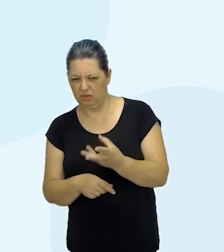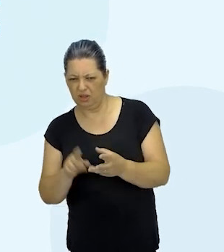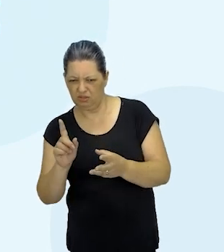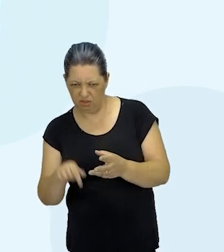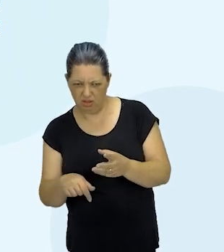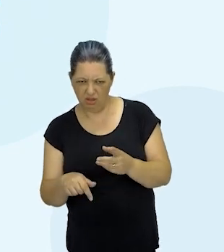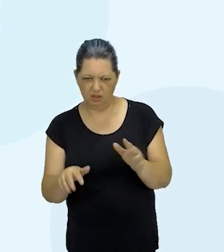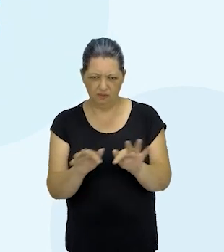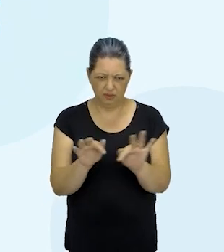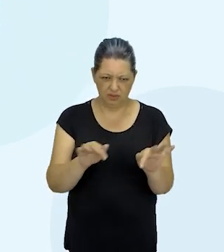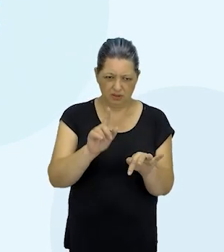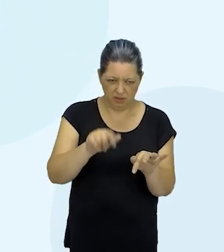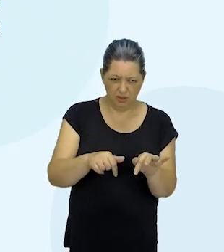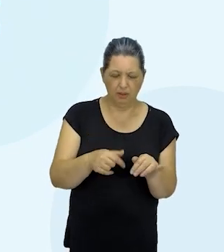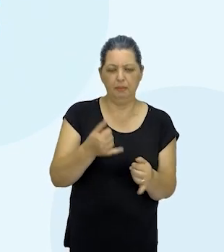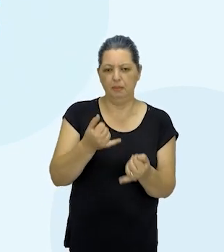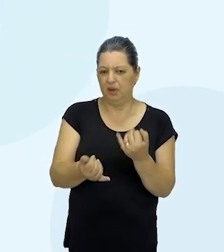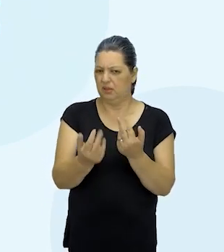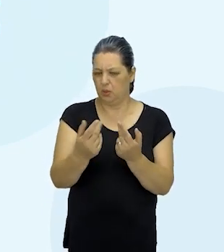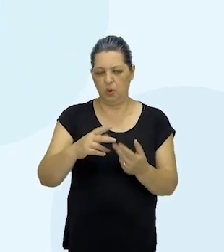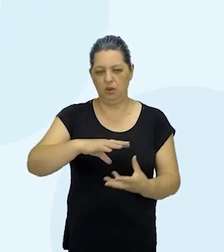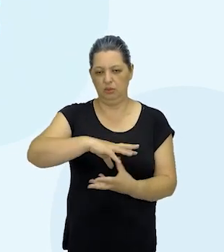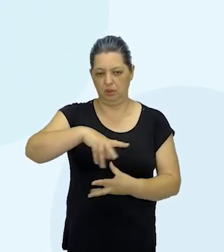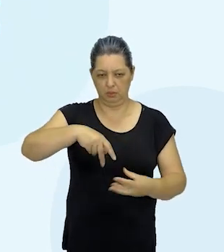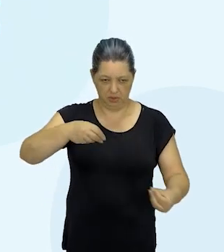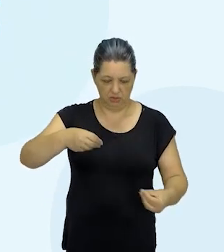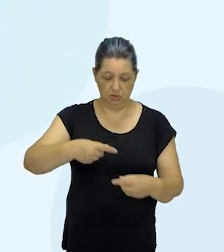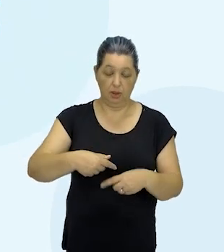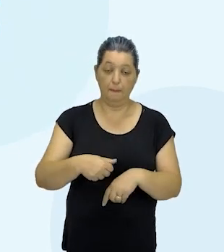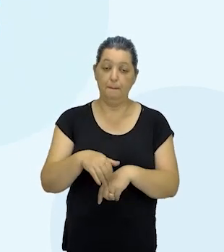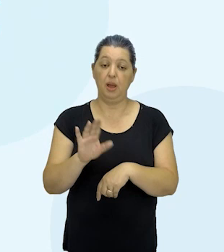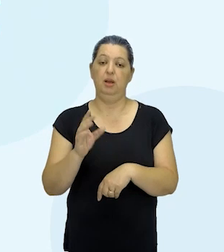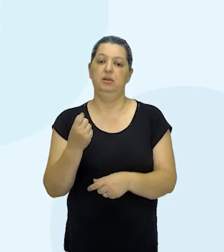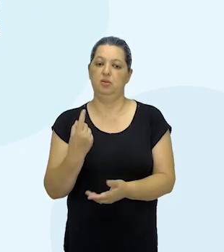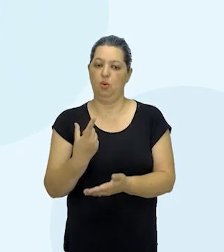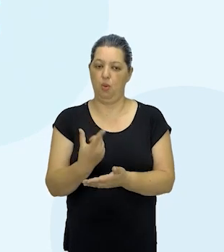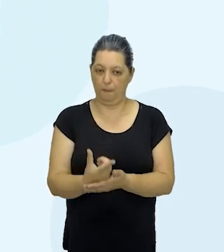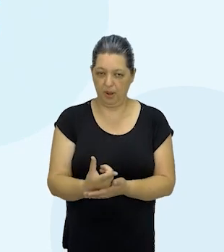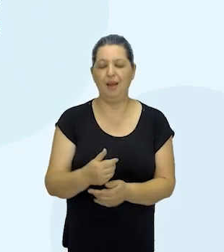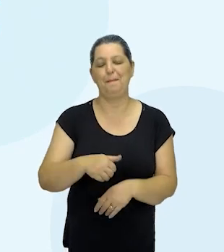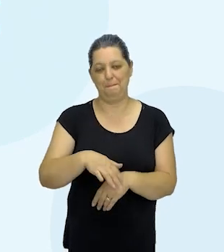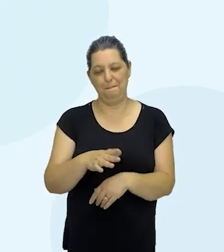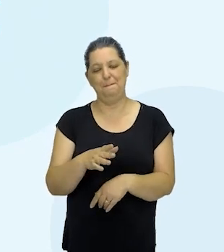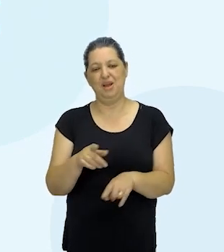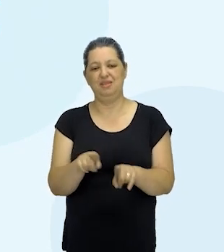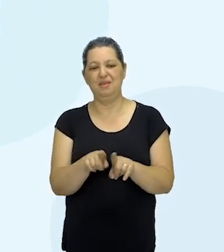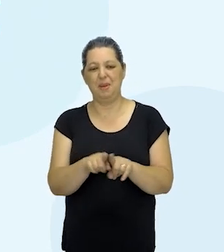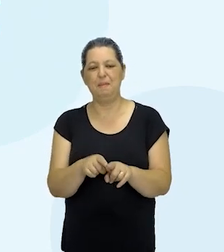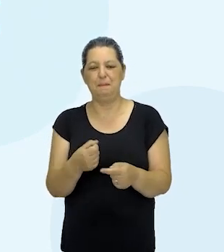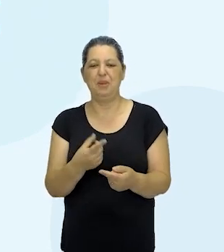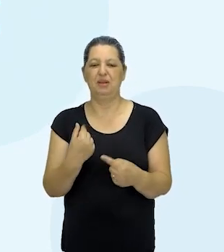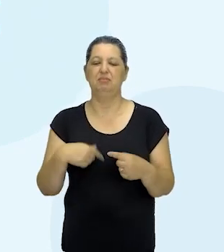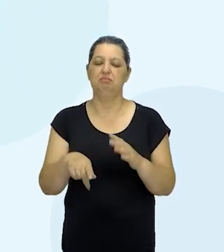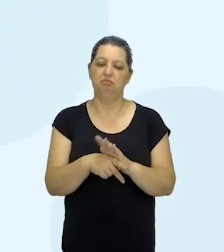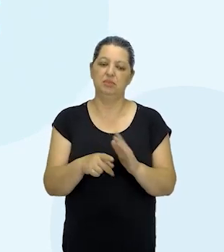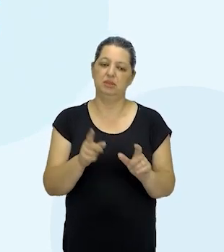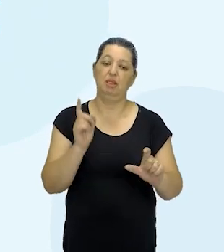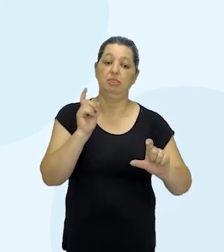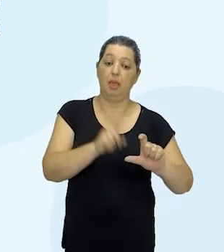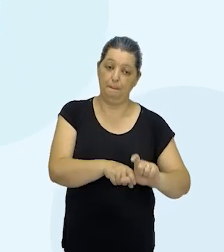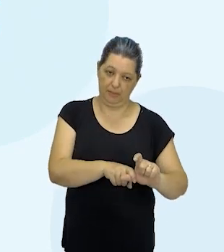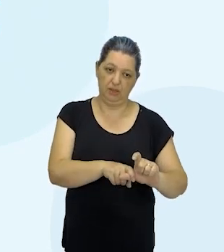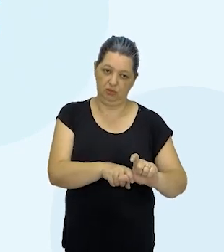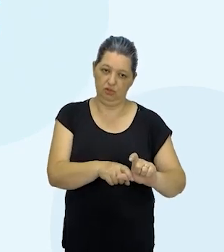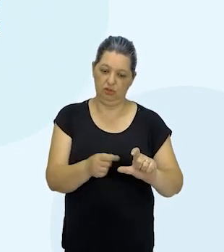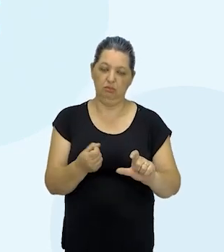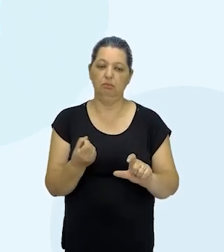É parecido com o da mexa. Quanto mais você comprar de álcool em gel, mais você vai pagar. Então, o preço depende da quantidade que você vai